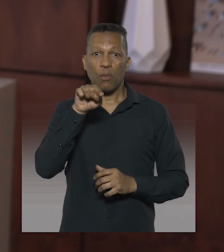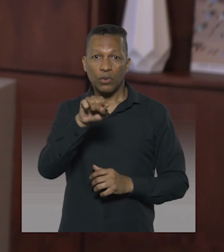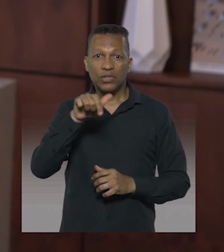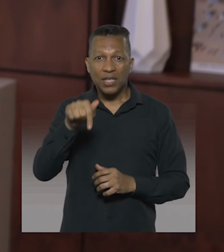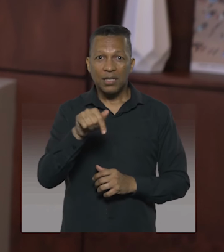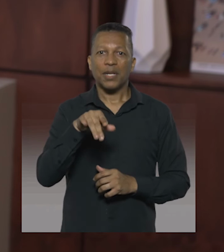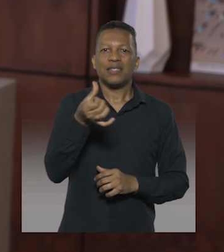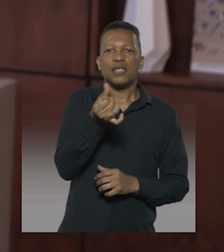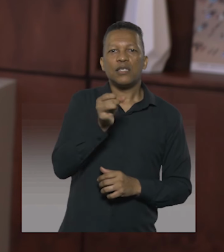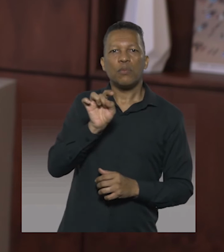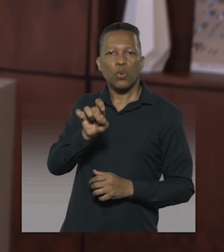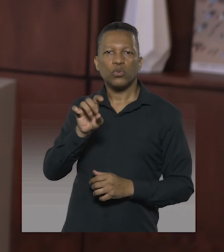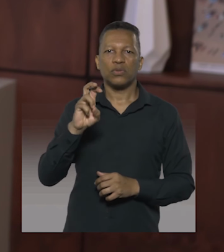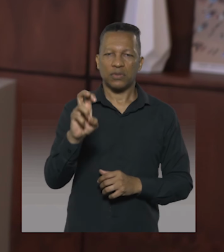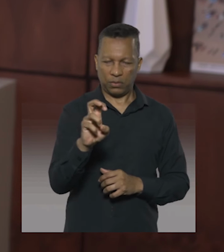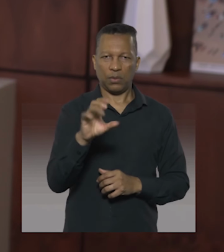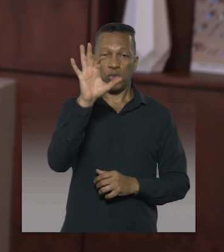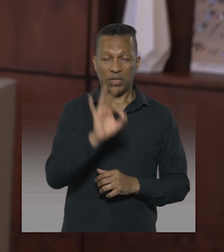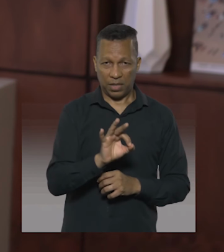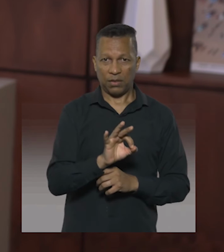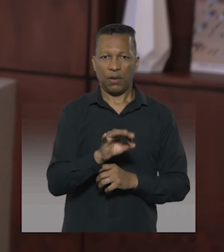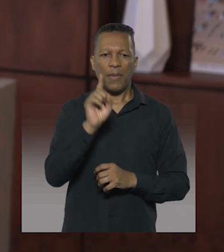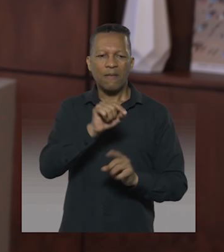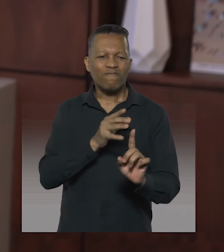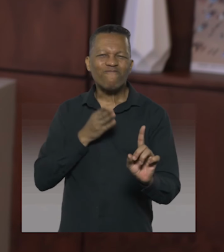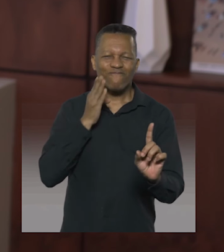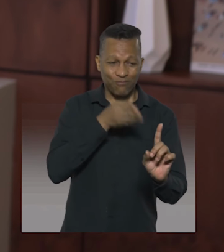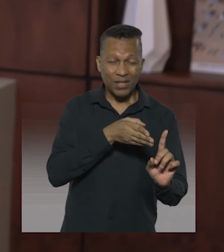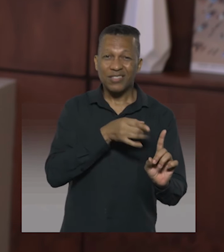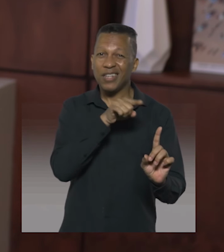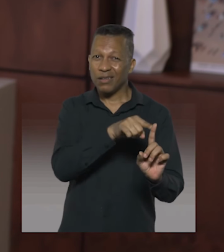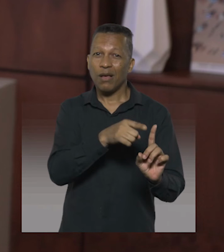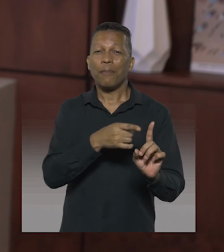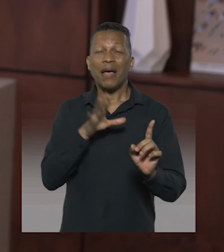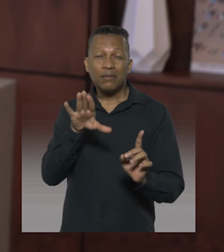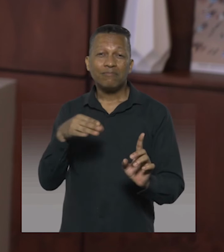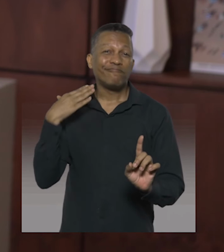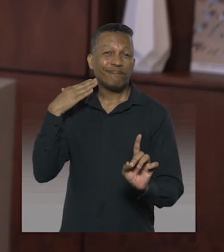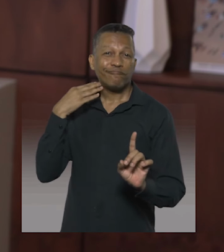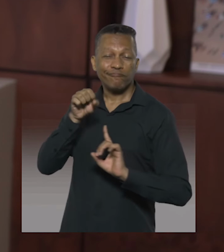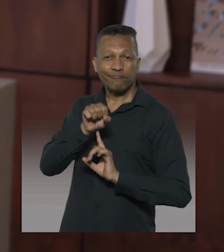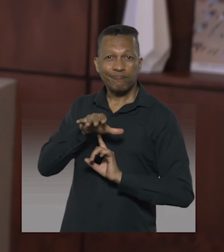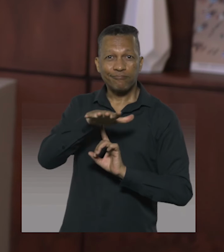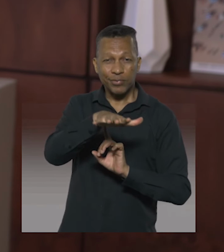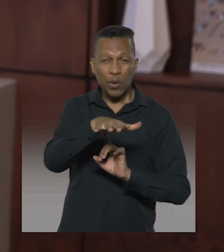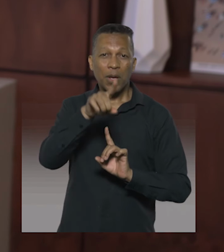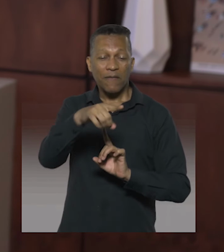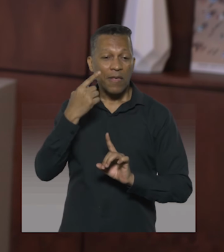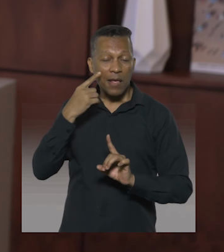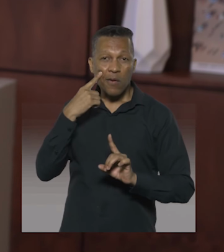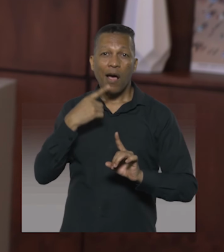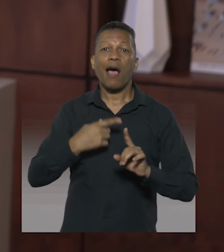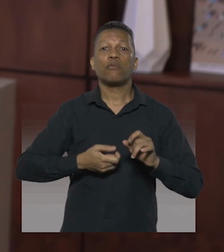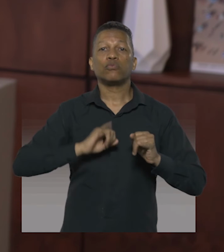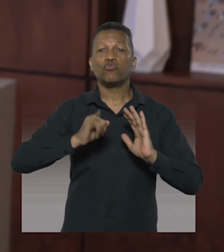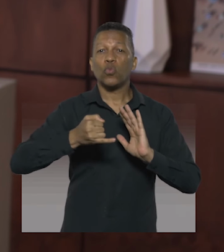,5% nesse ano. Mesmo que não combate os efeitos diretos desse choque sobre preços, o Banco Central poderá promover aperto adicional de juros, para evitar que a